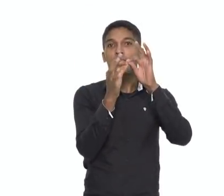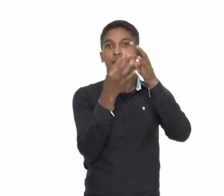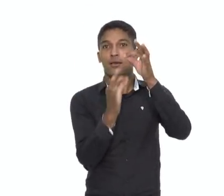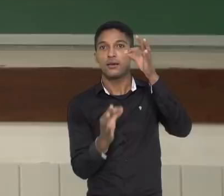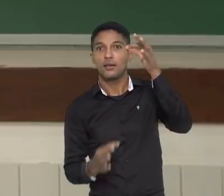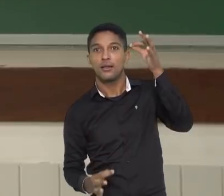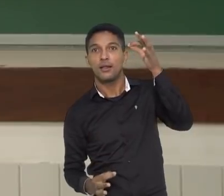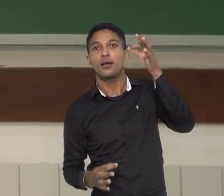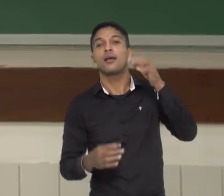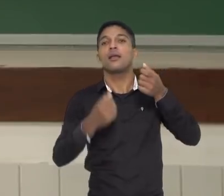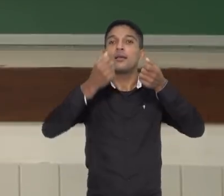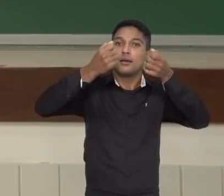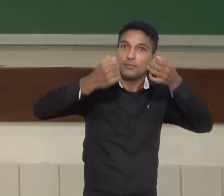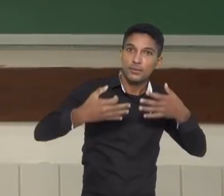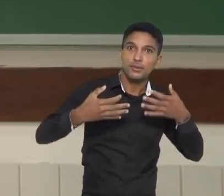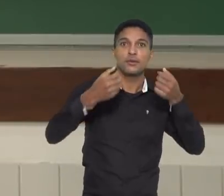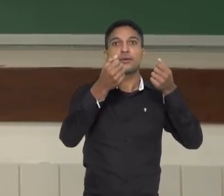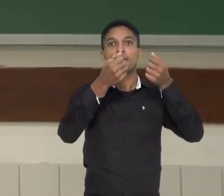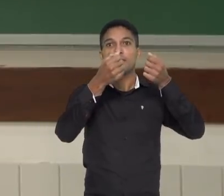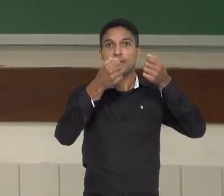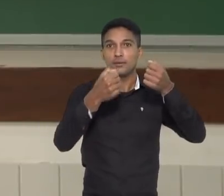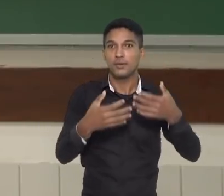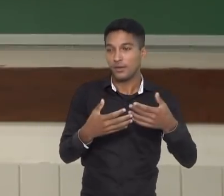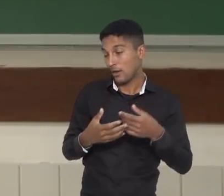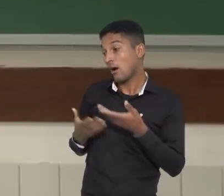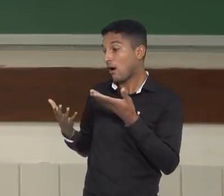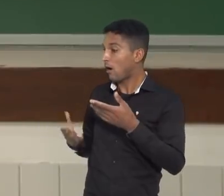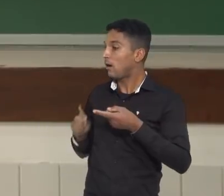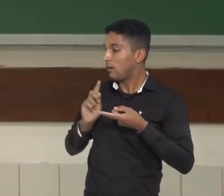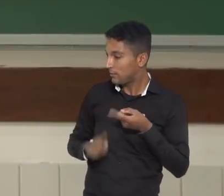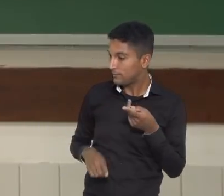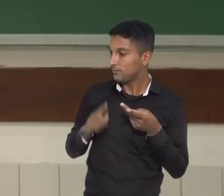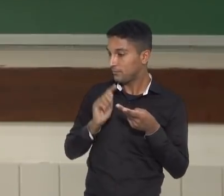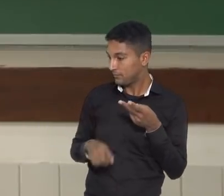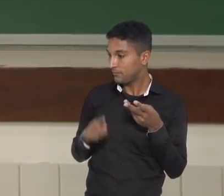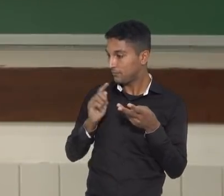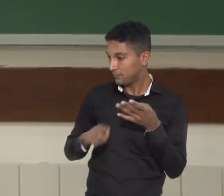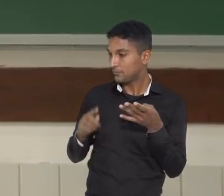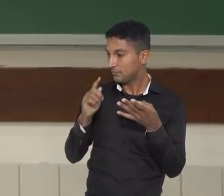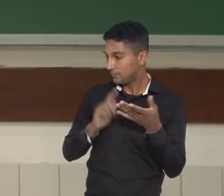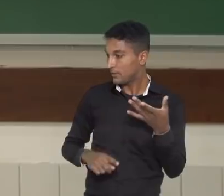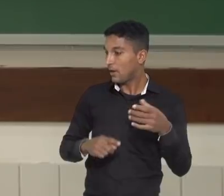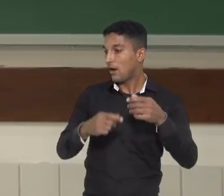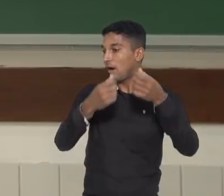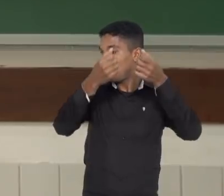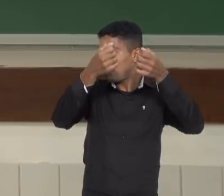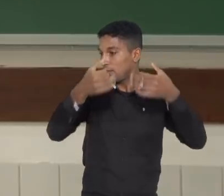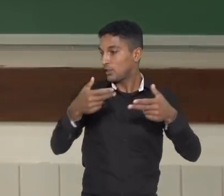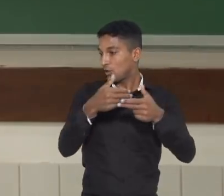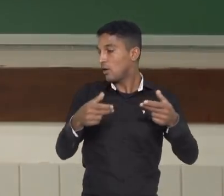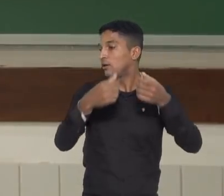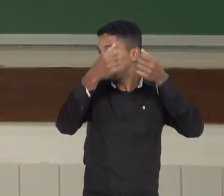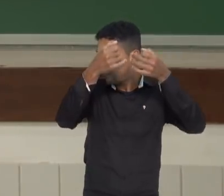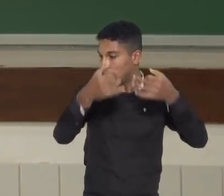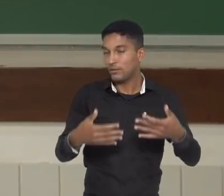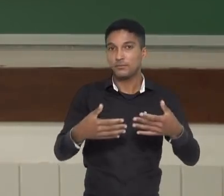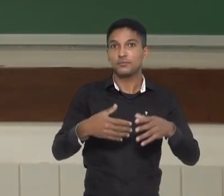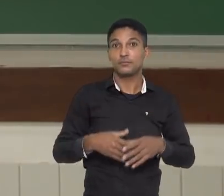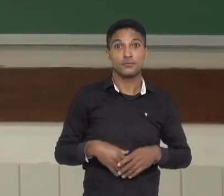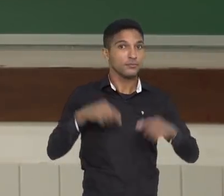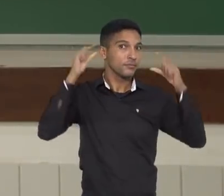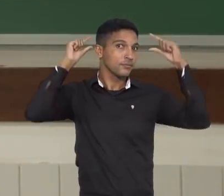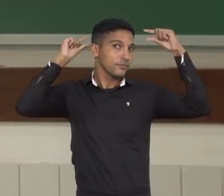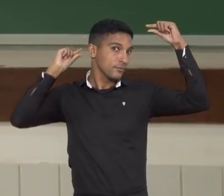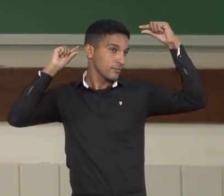fica explicando por um longo tempo como são as coisas, como deveriam ser. E o